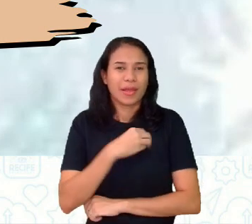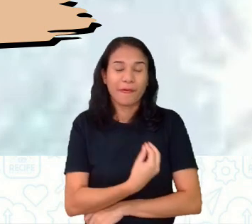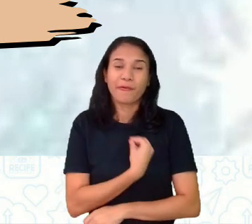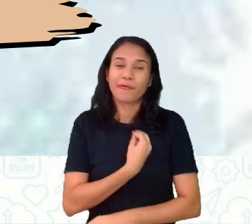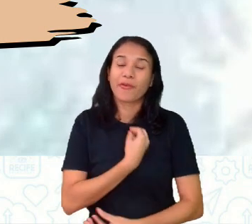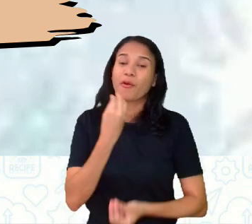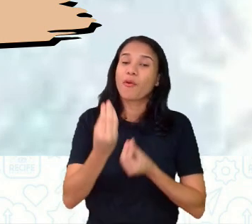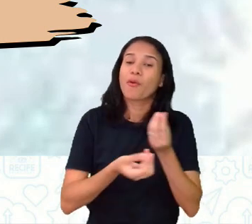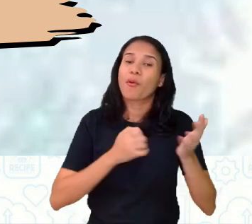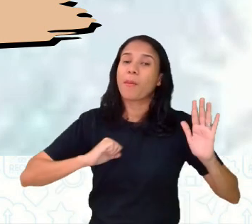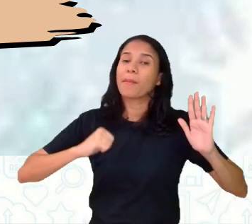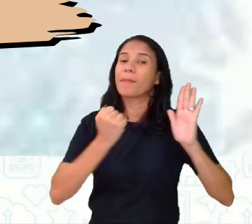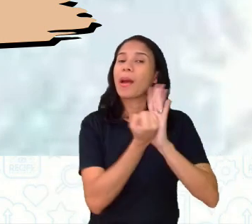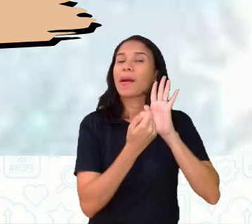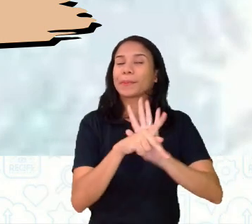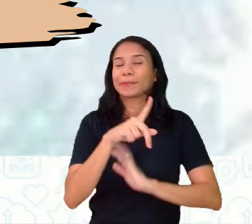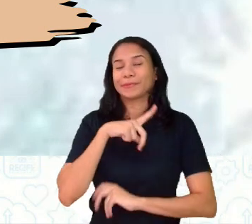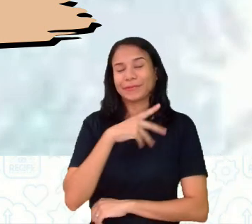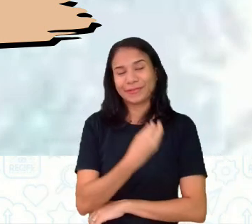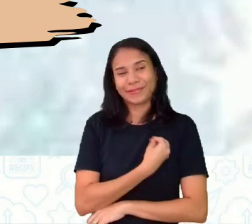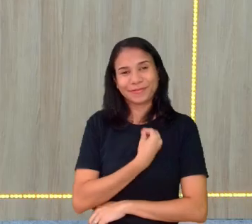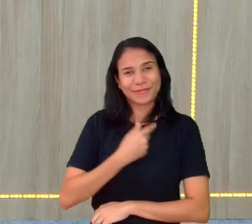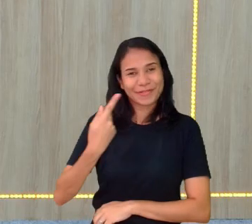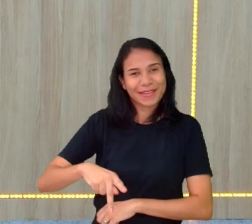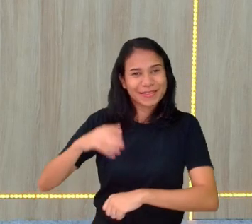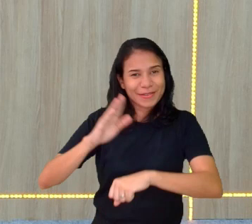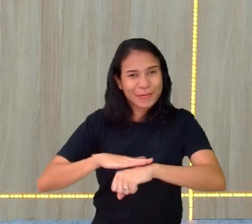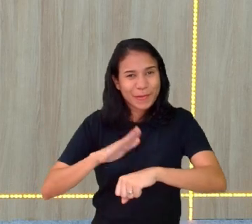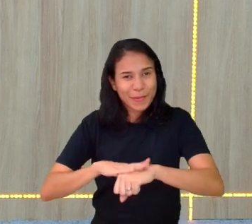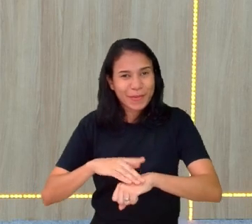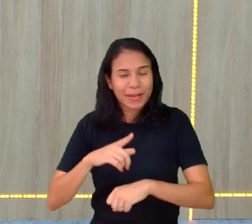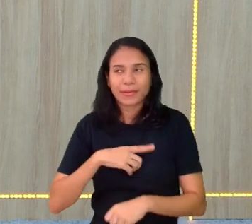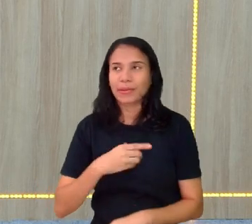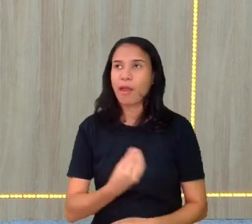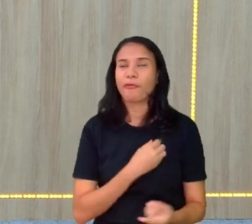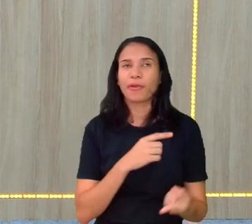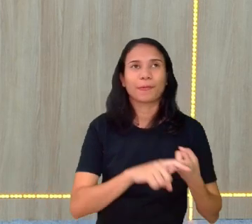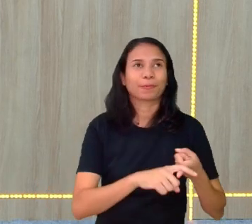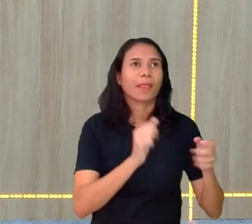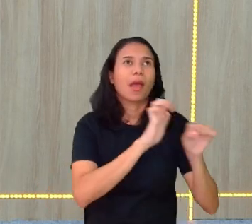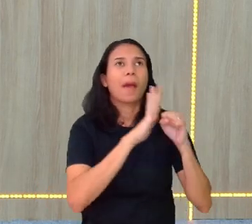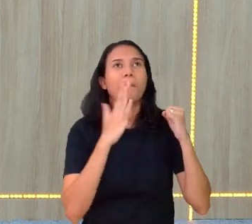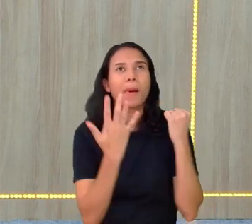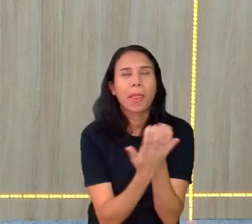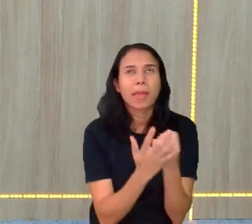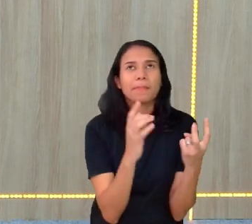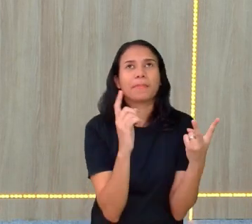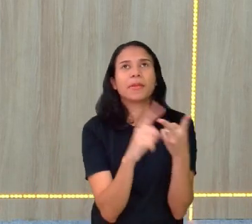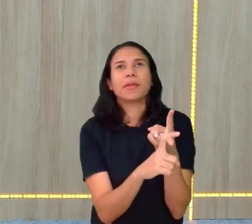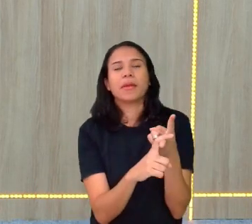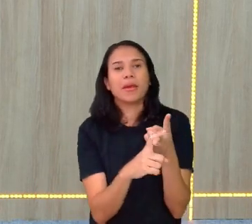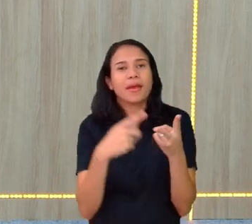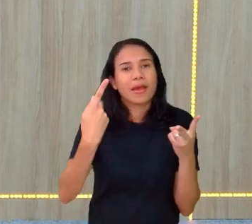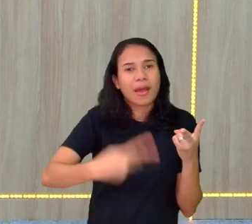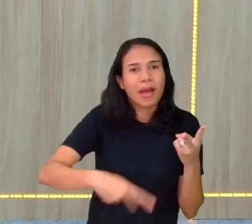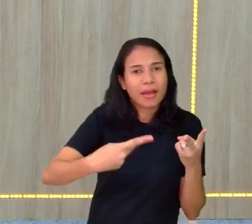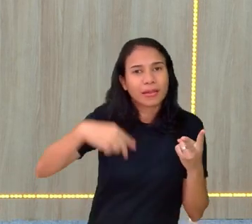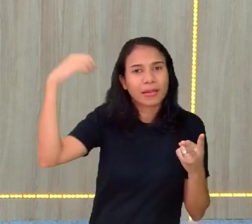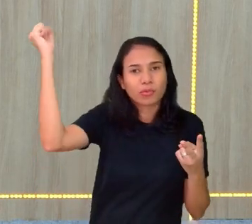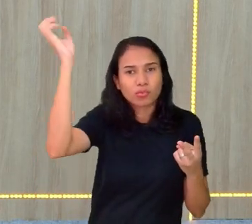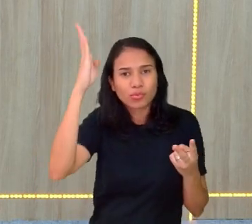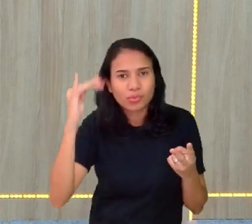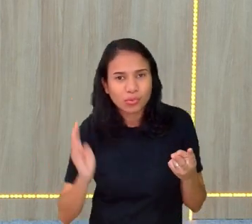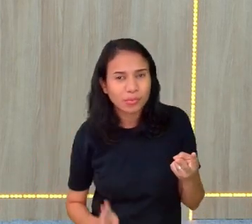marcas queremos deixar nesse momento histórico? A gente viveu pandemia, né? Aqui no nosso país, né? A